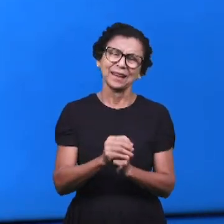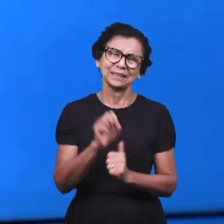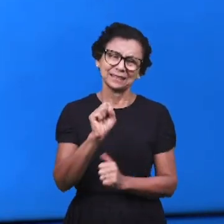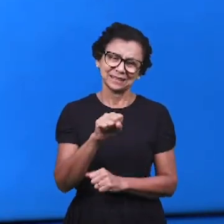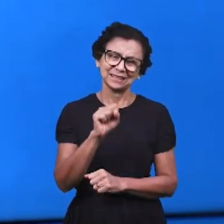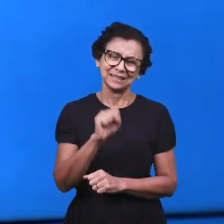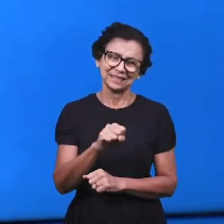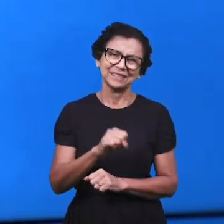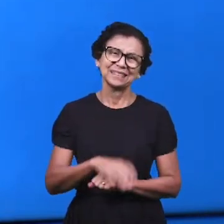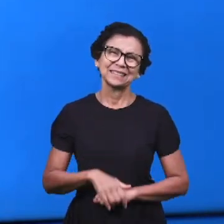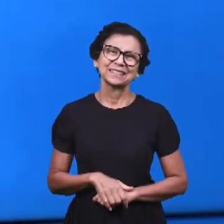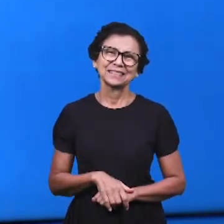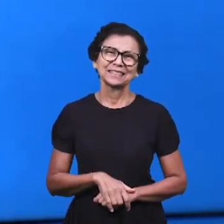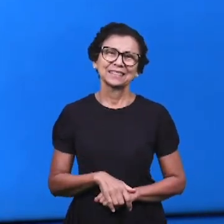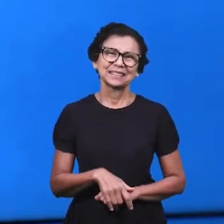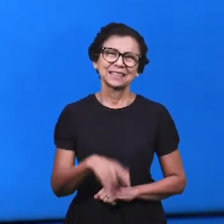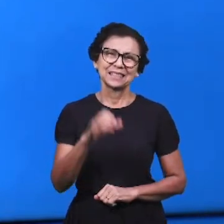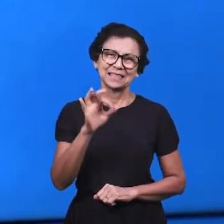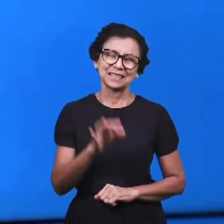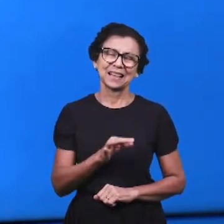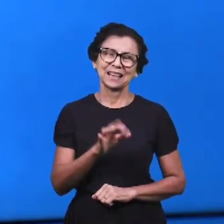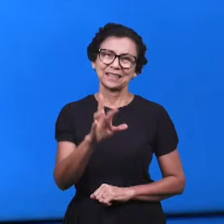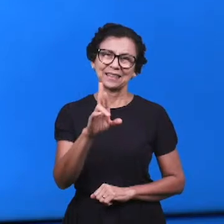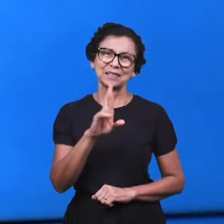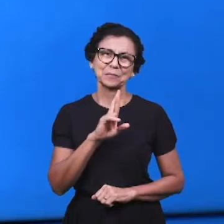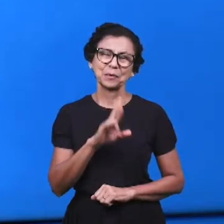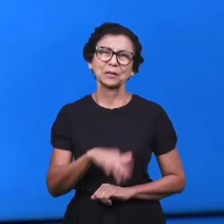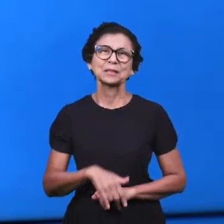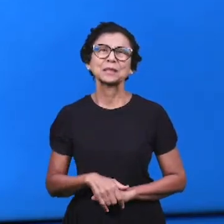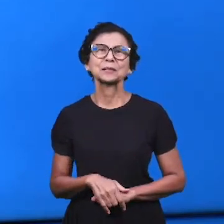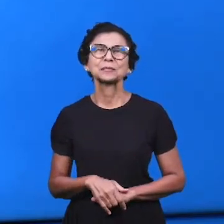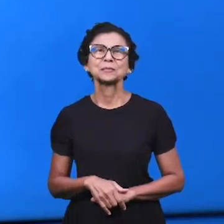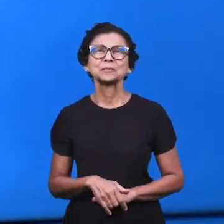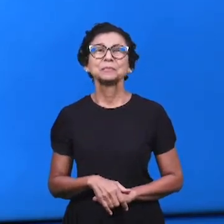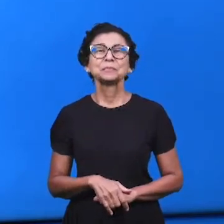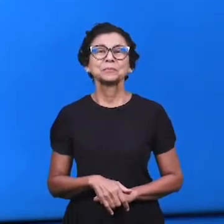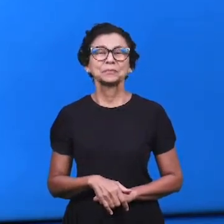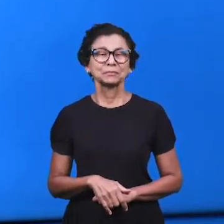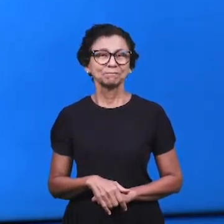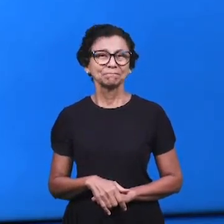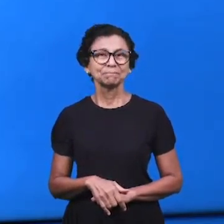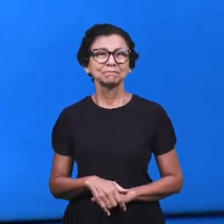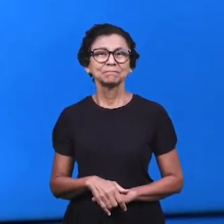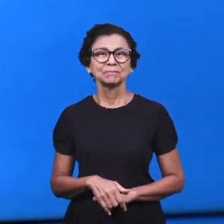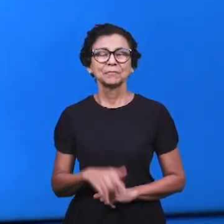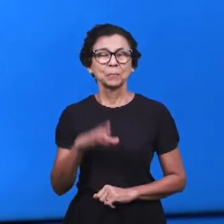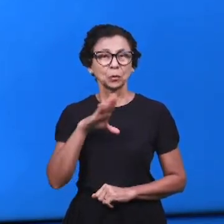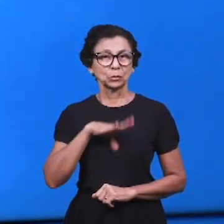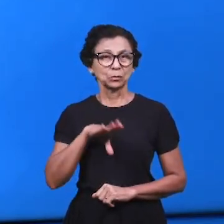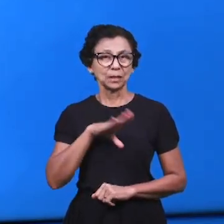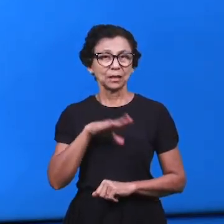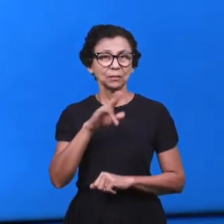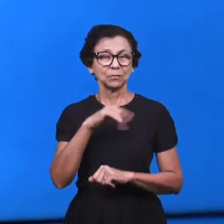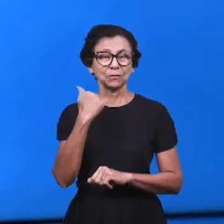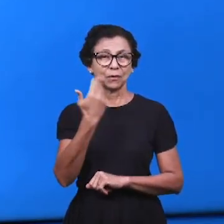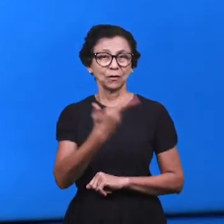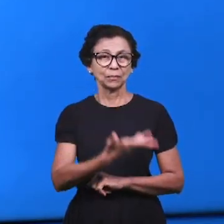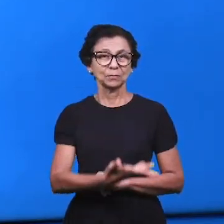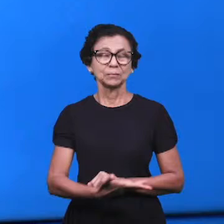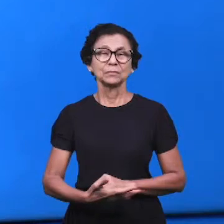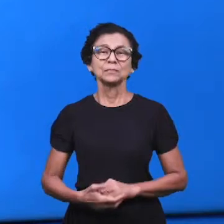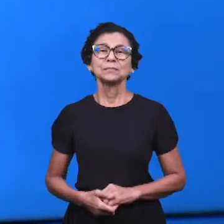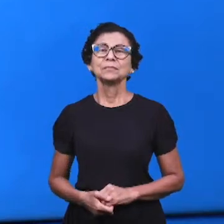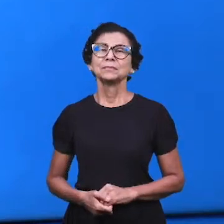resposta. Muito boa, Lara, a sua participação, né, da nossa igreja lá em Mafra, em Portugal. Também a